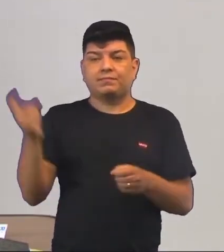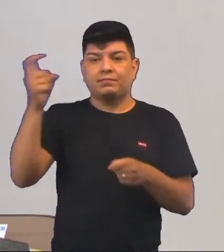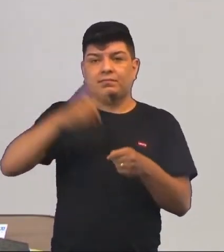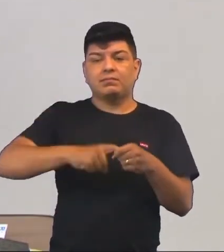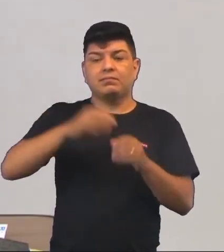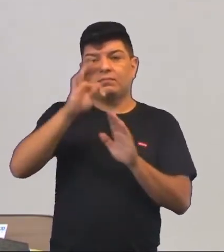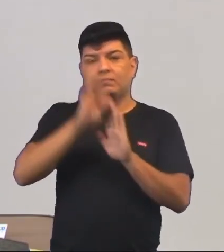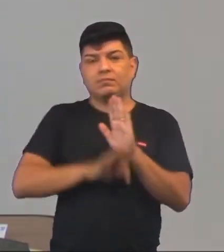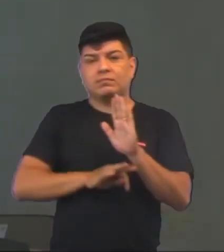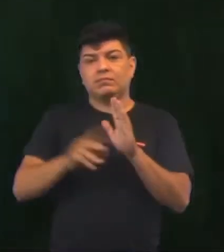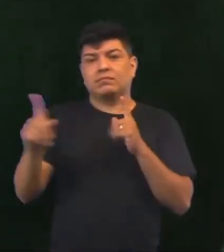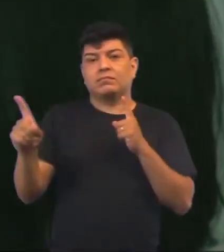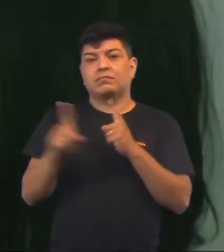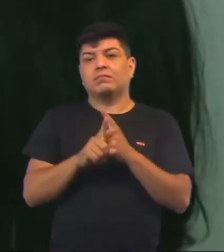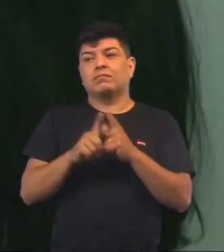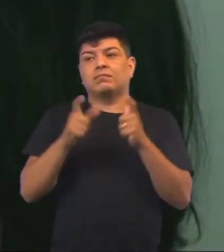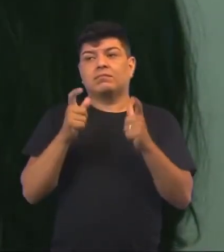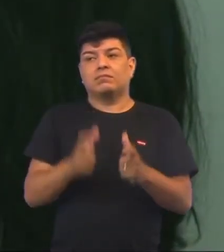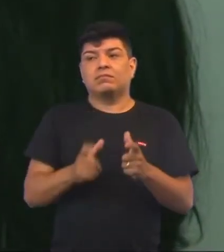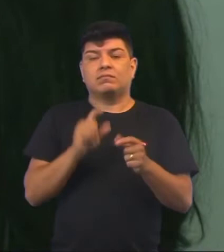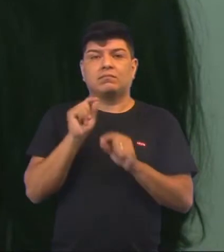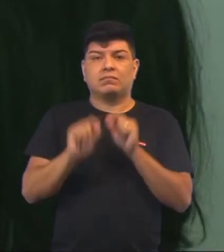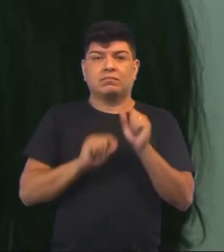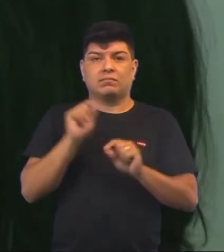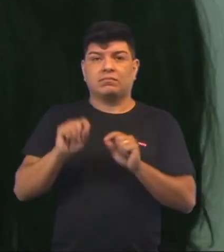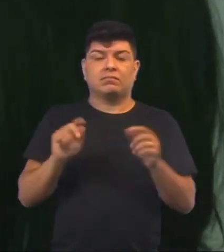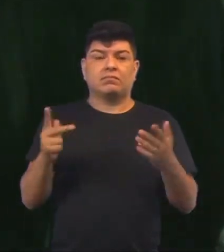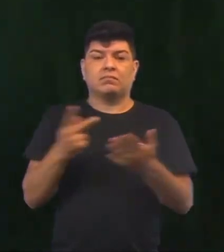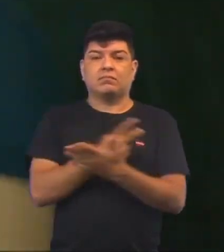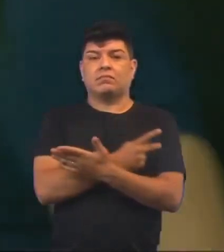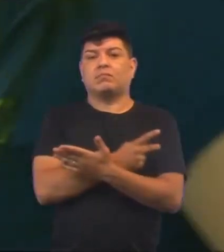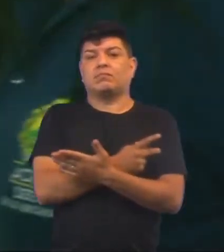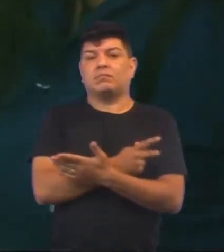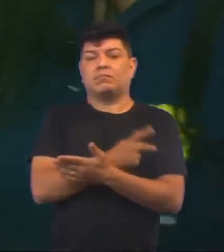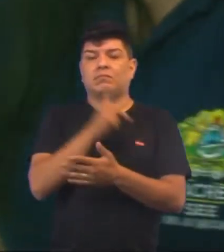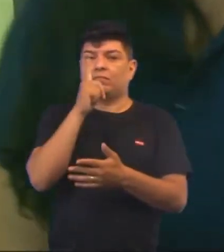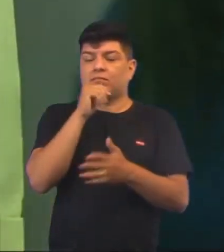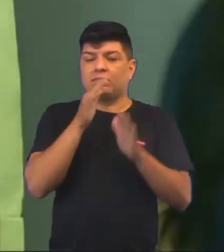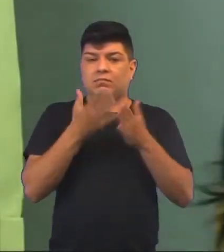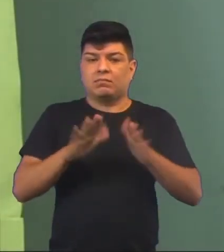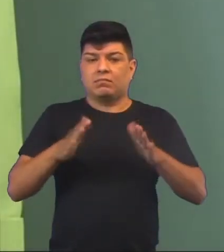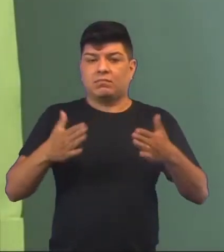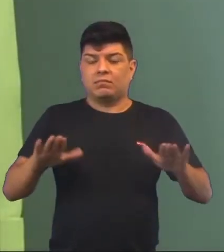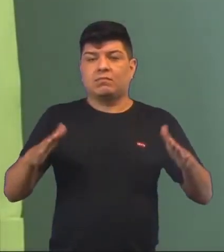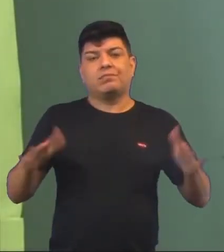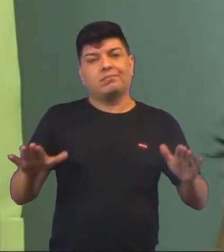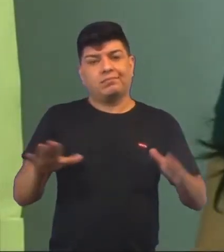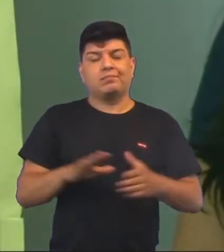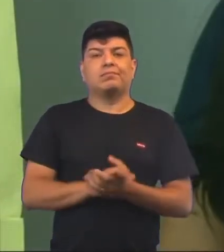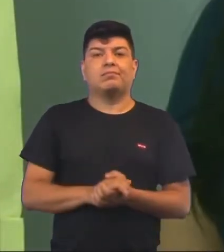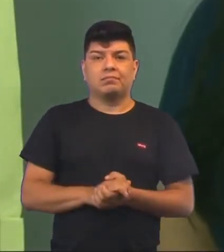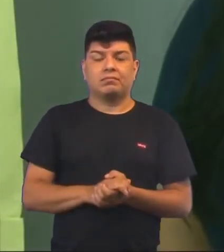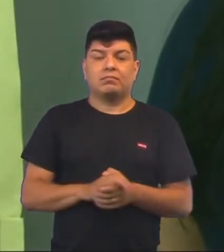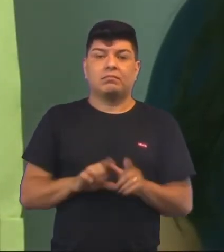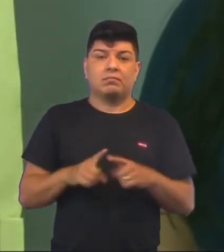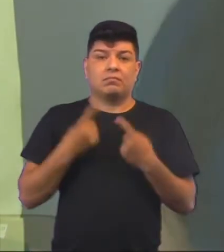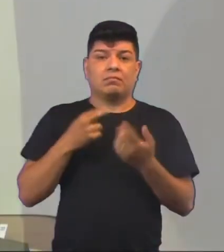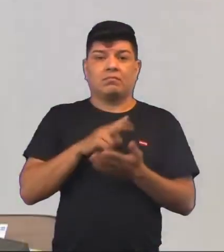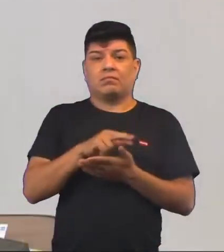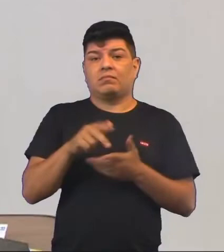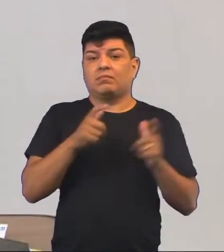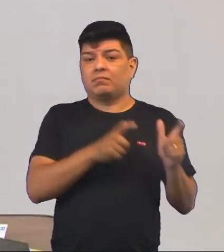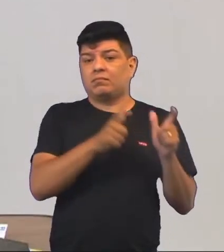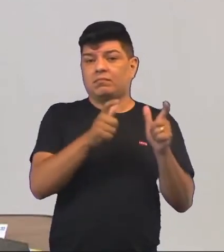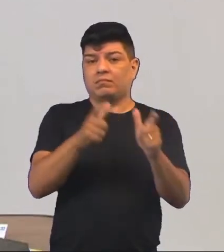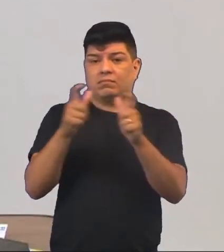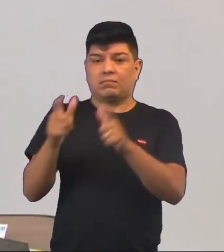voltar para o texto, a gente vai identificar aqui, ó, que aconteceu em uma praia do Ceará. É claro, vários